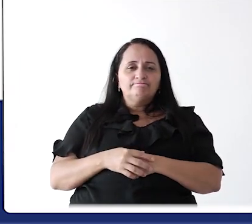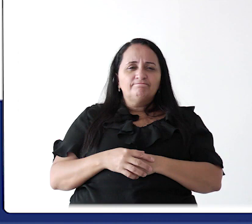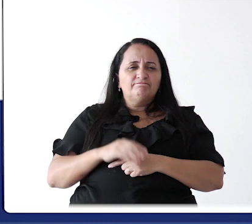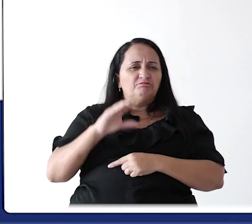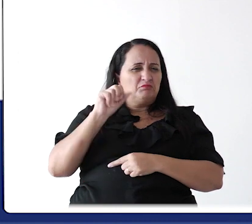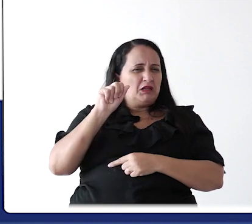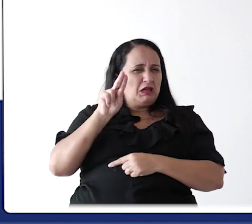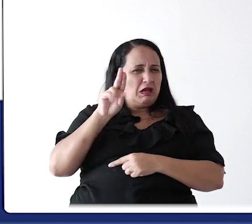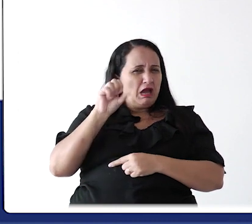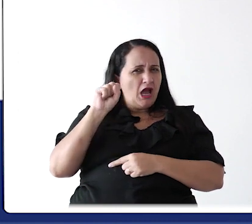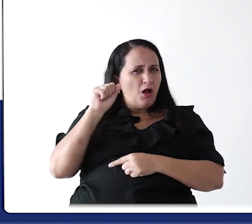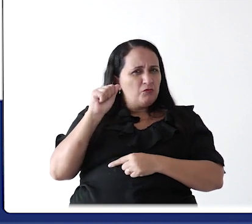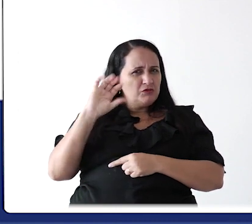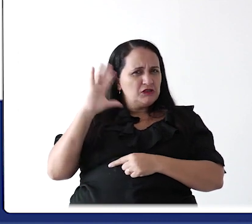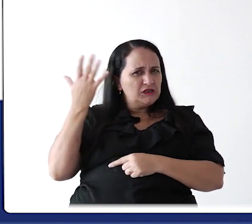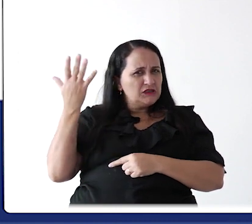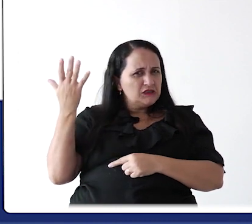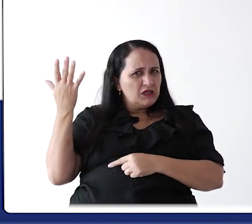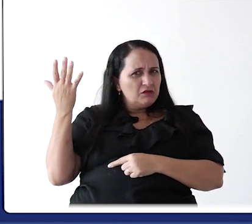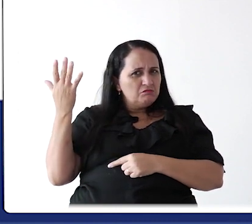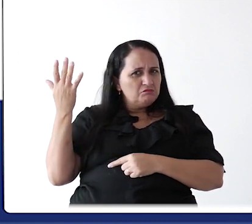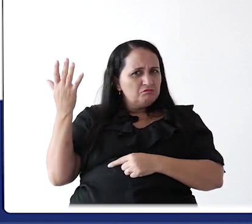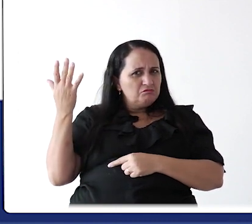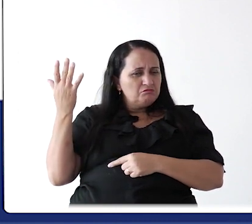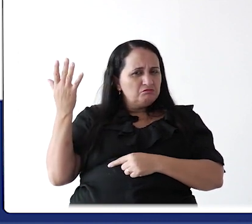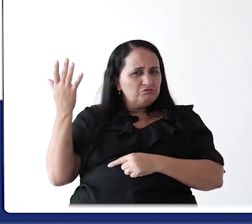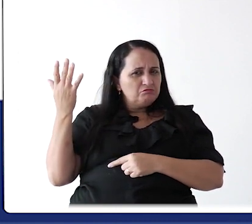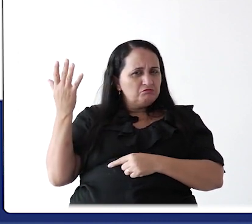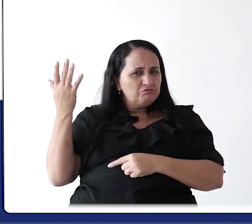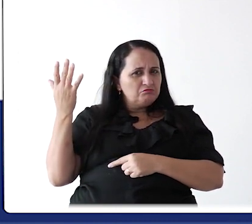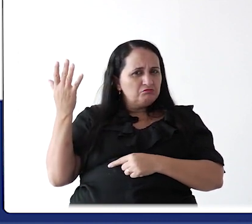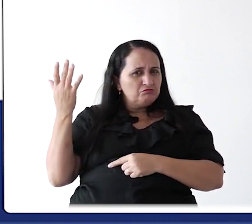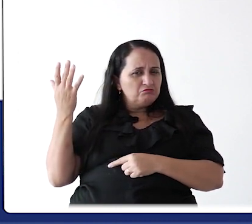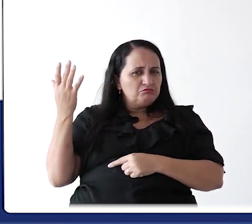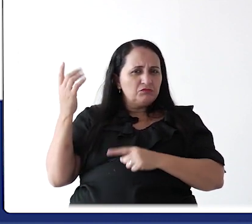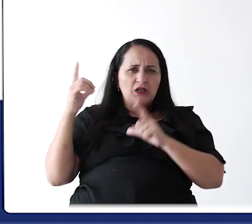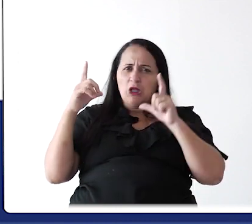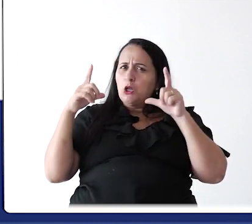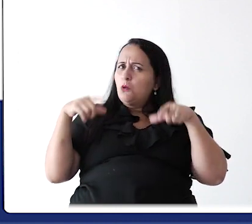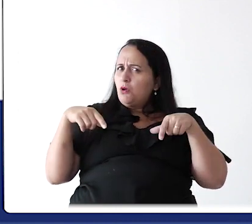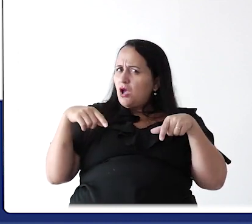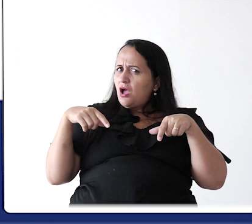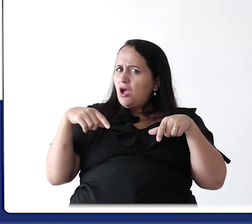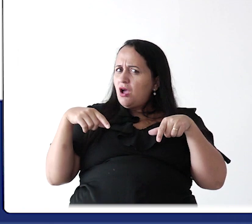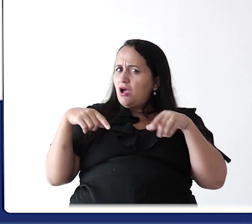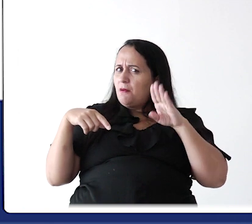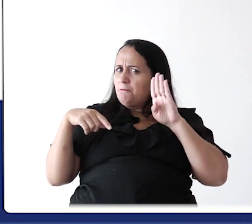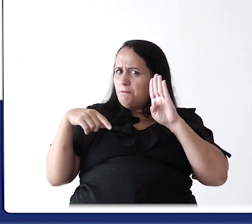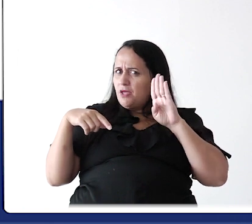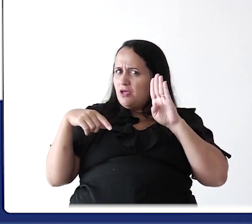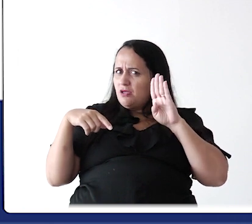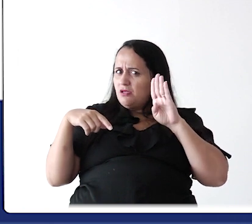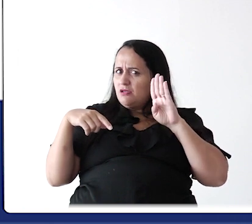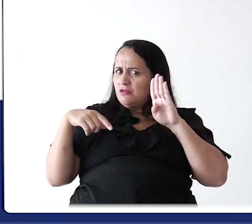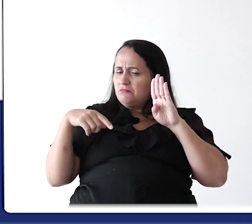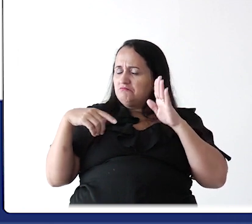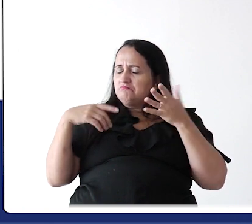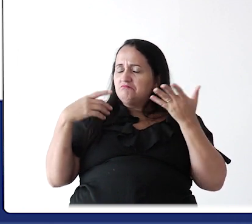De causa? Será causa? É um lugar, por